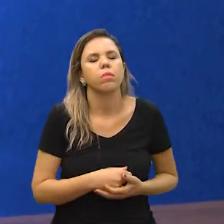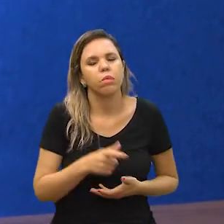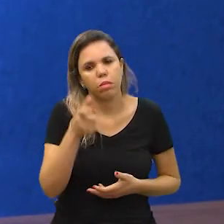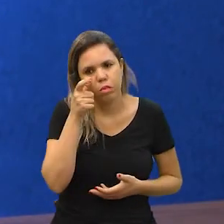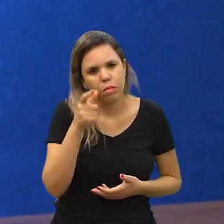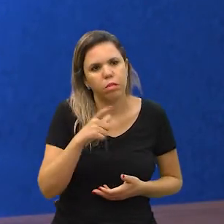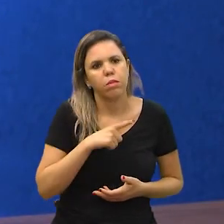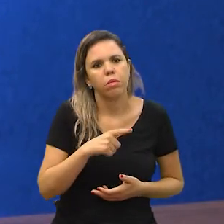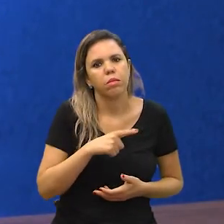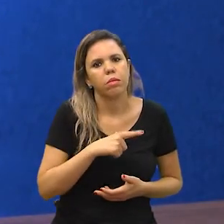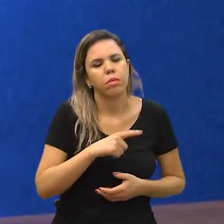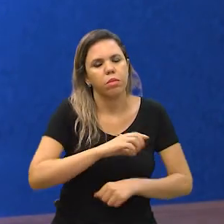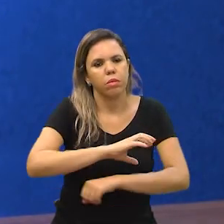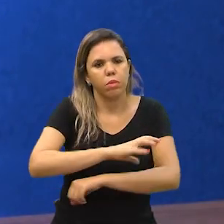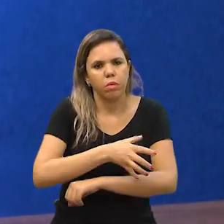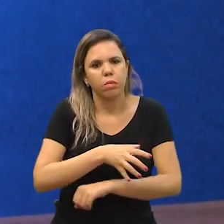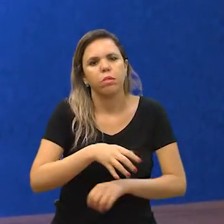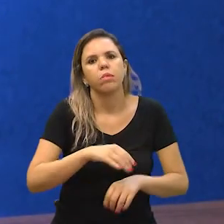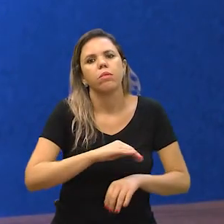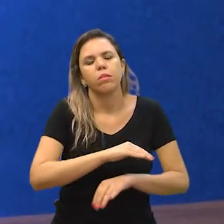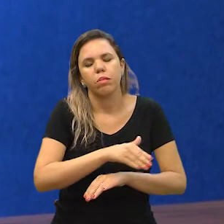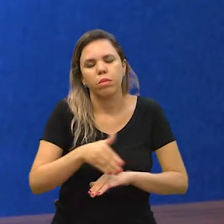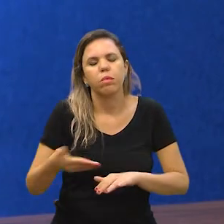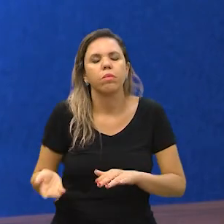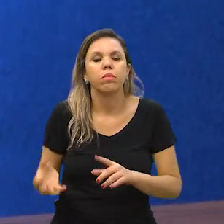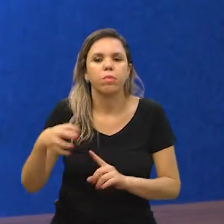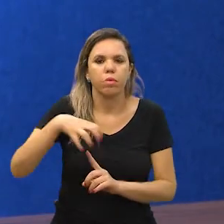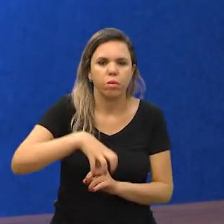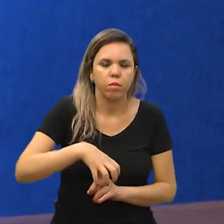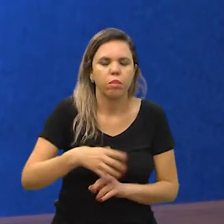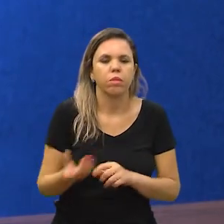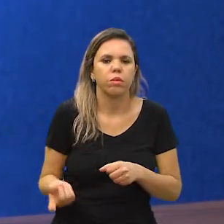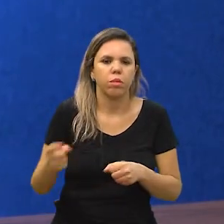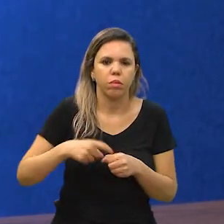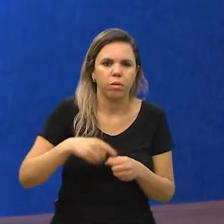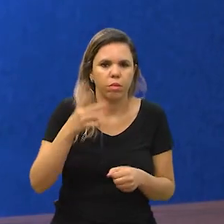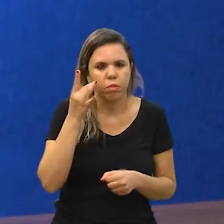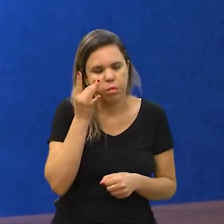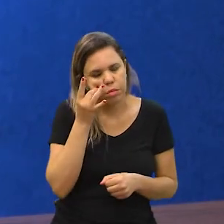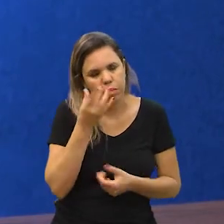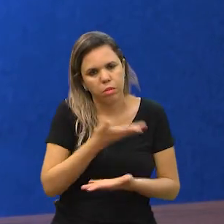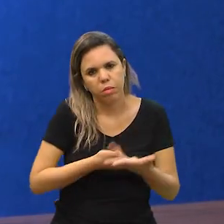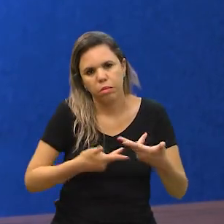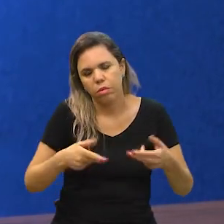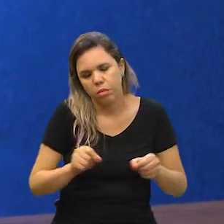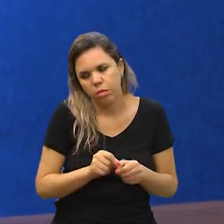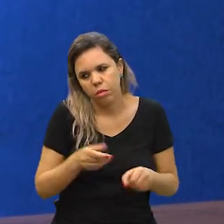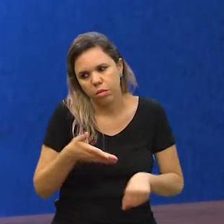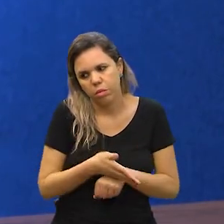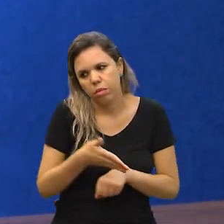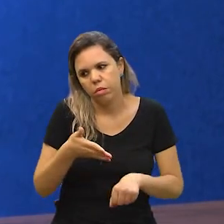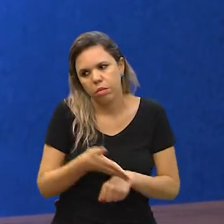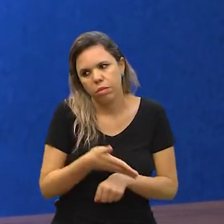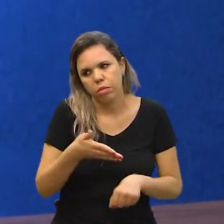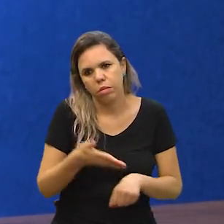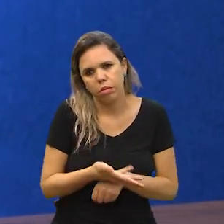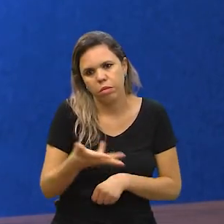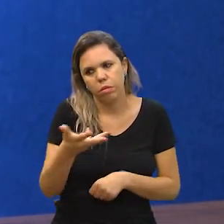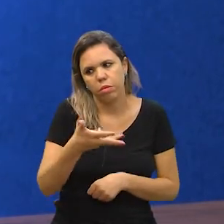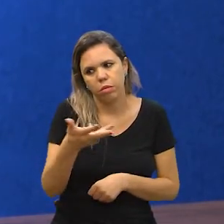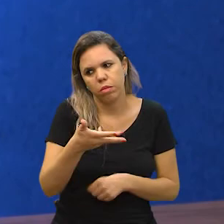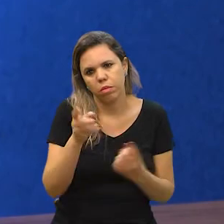vê que tem feiras agora, voltando até de forma presencial, com rodadas, com uma série de coisas, participando